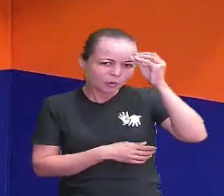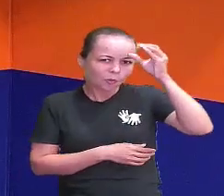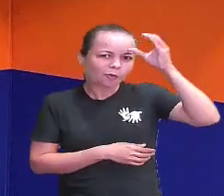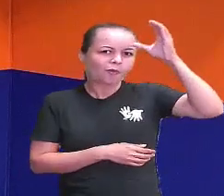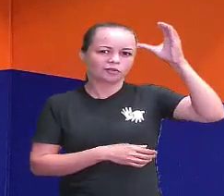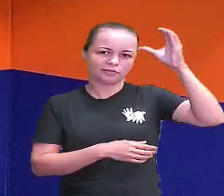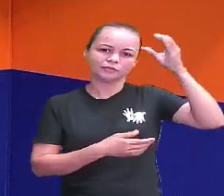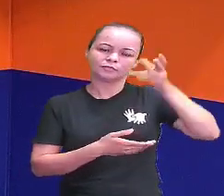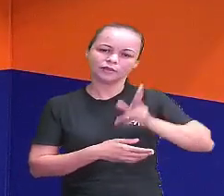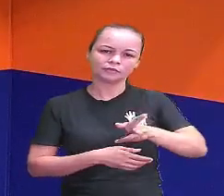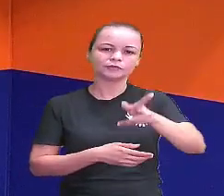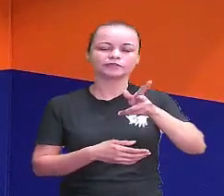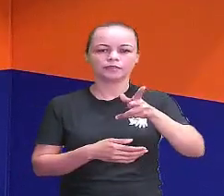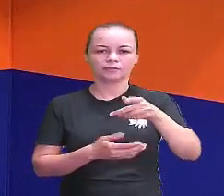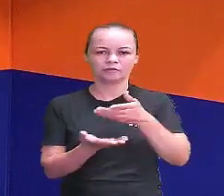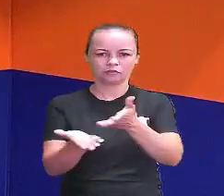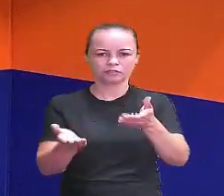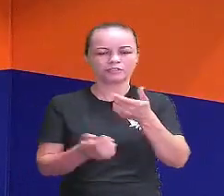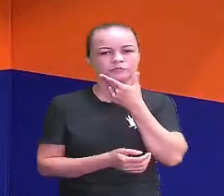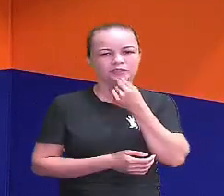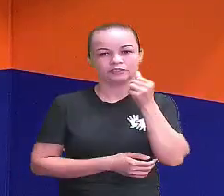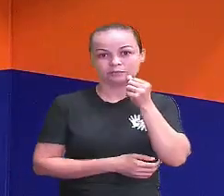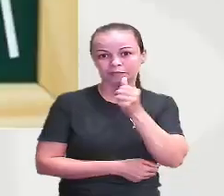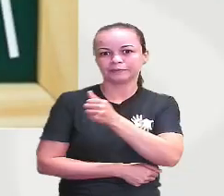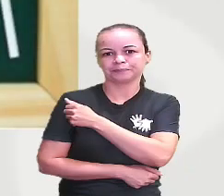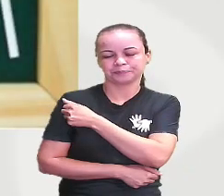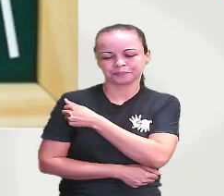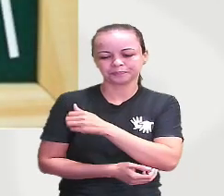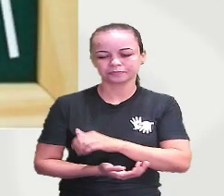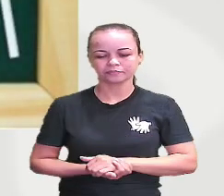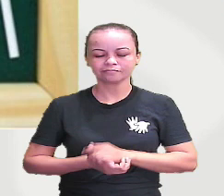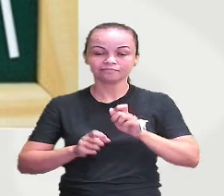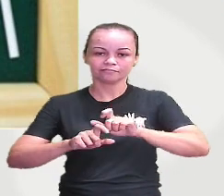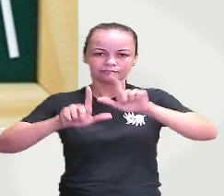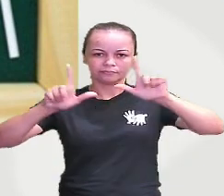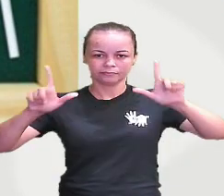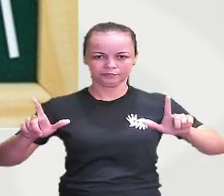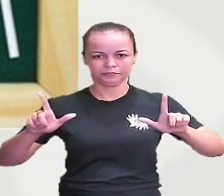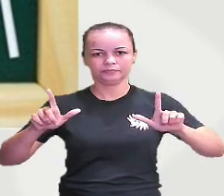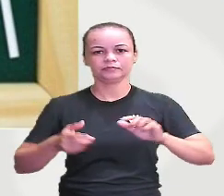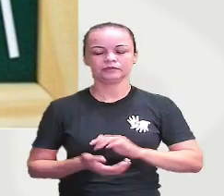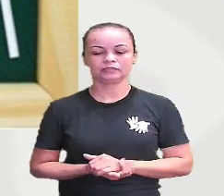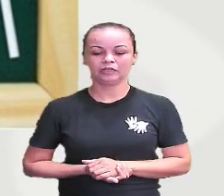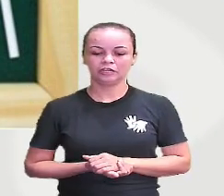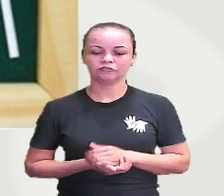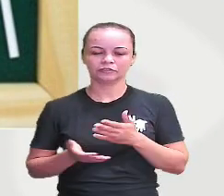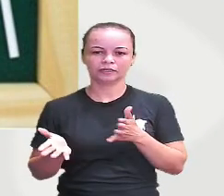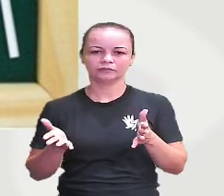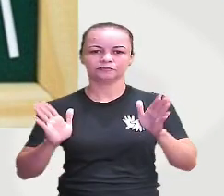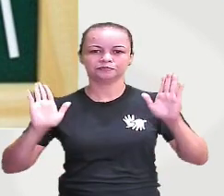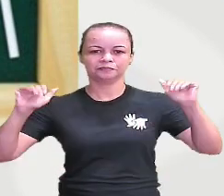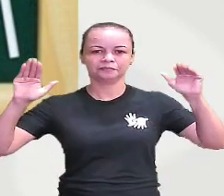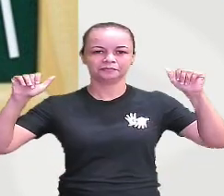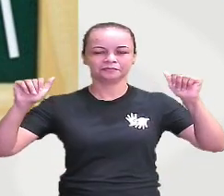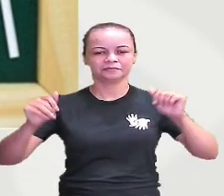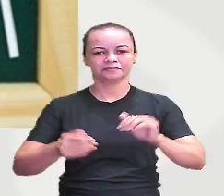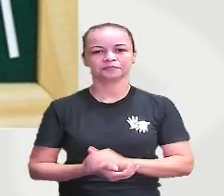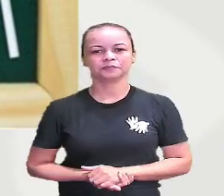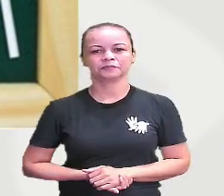pontes com você, aluna e aluno. Abra essa imagem aí, por favor, produção. Vou fazer aquela saída épica. Fui!